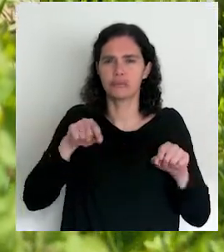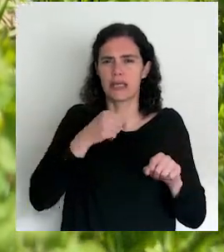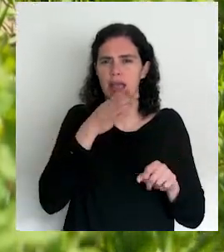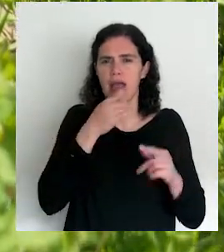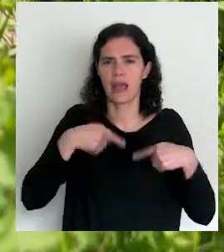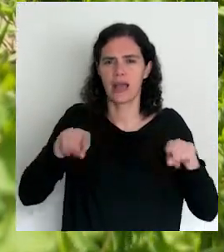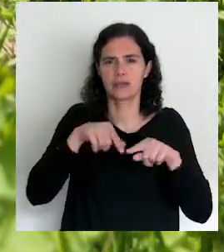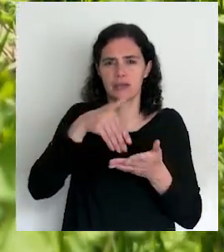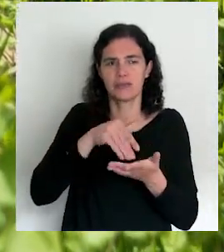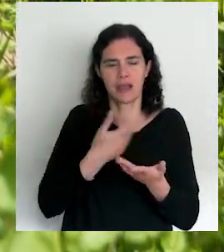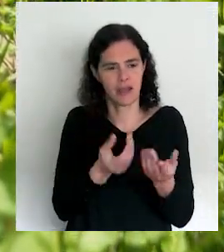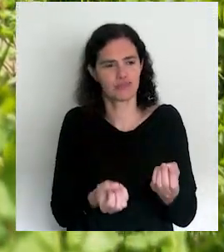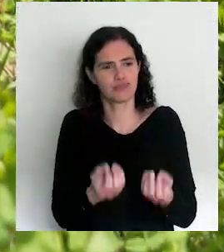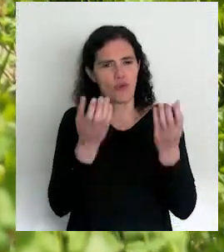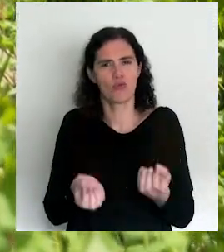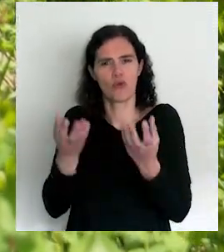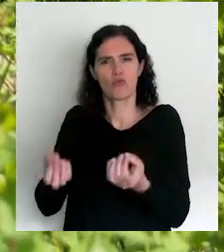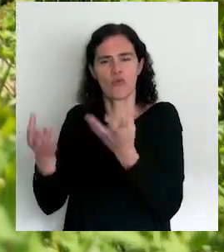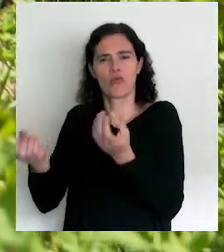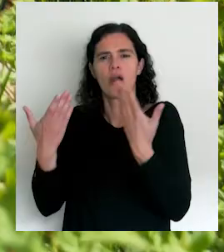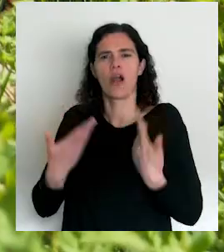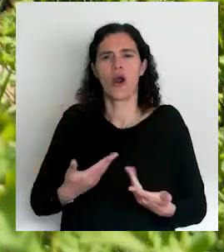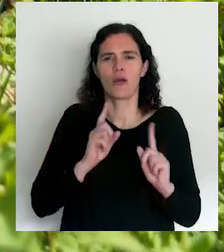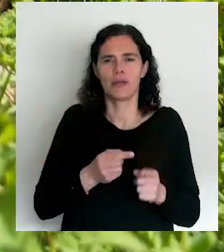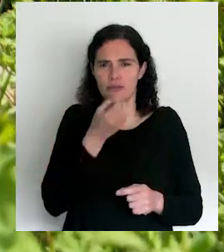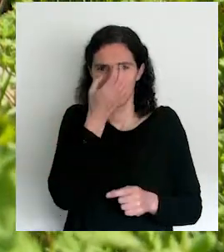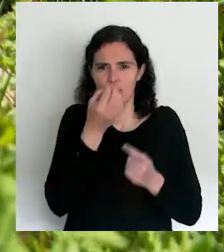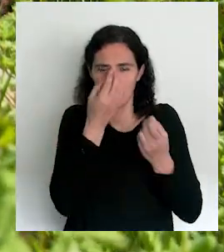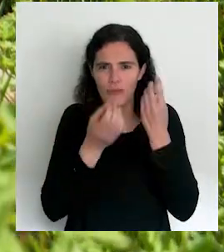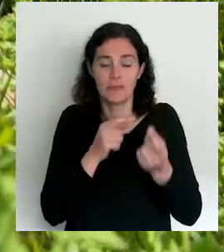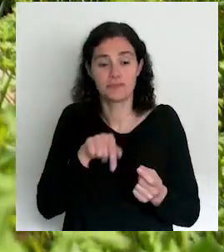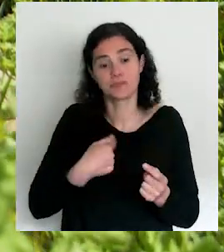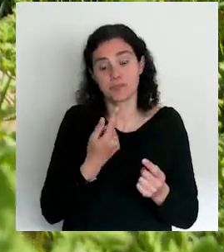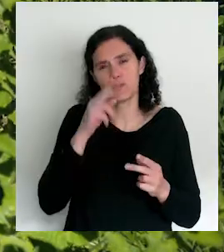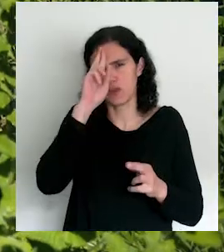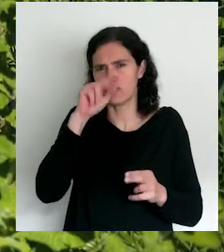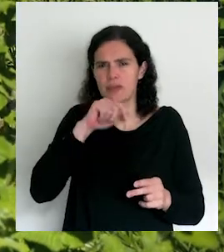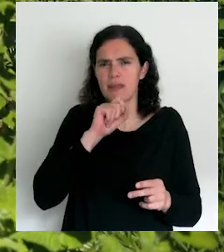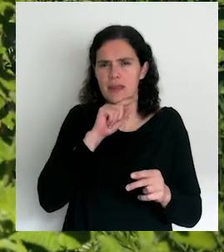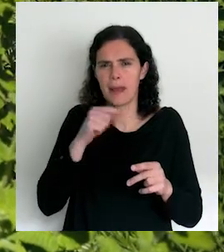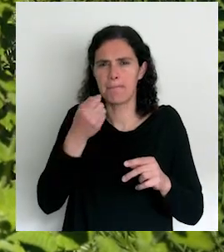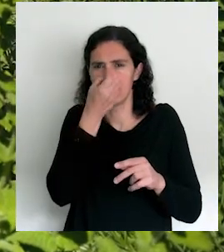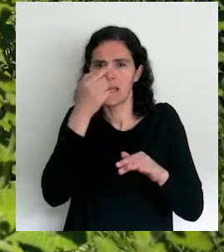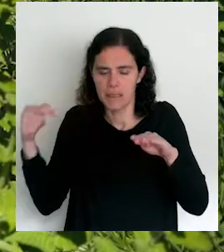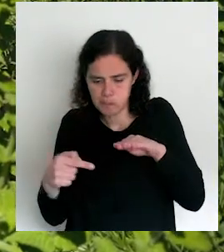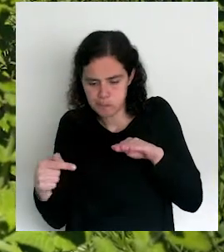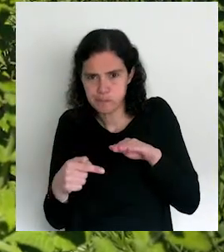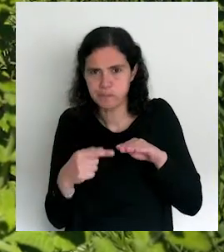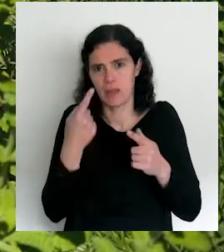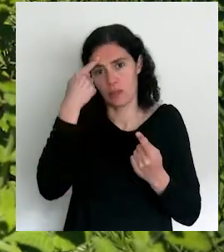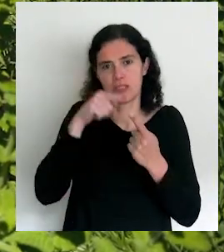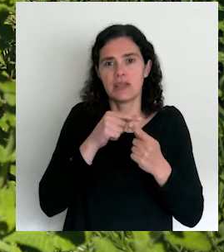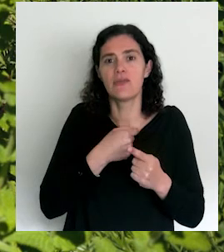alguns propágulos para o charco de Serralves e que estão exuberantes, estão prestes a começar a floração agora. Houve um esforço de colocar vegetação submersa, que